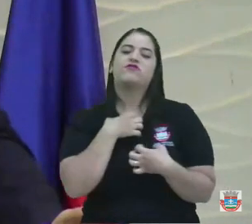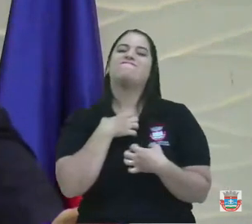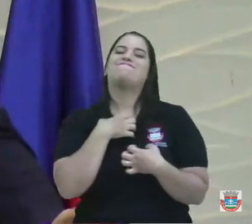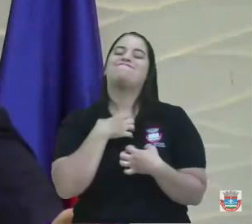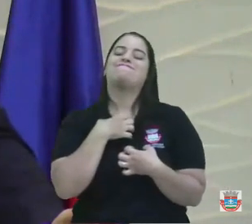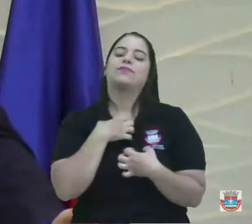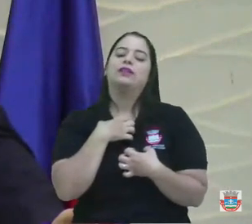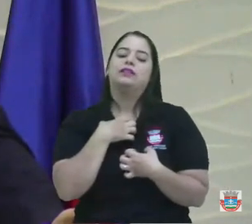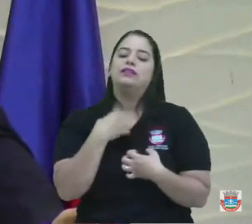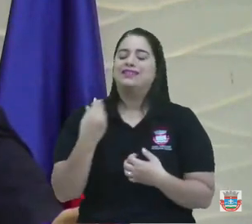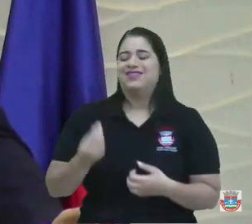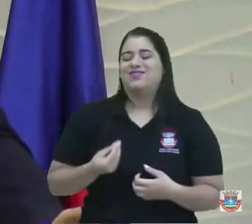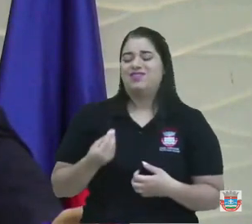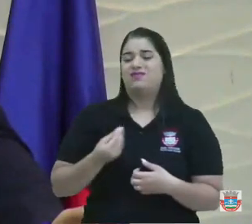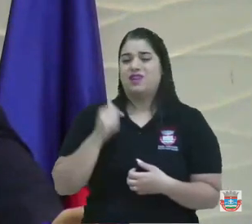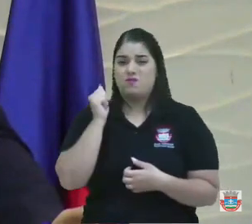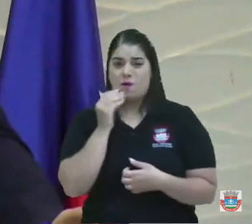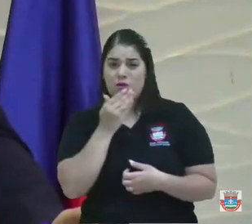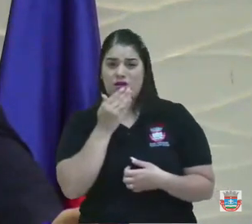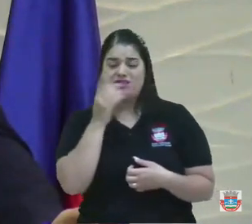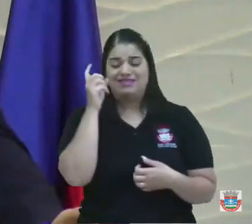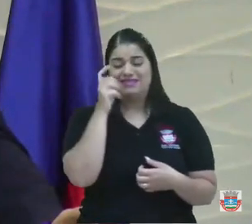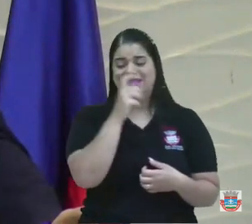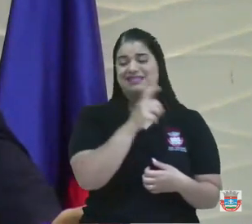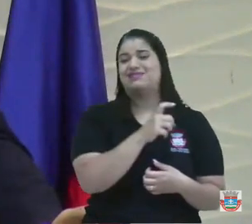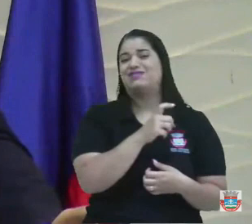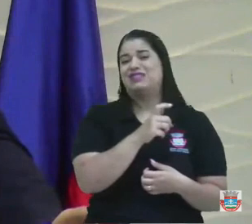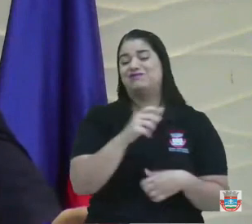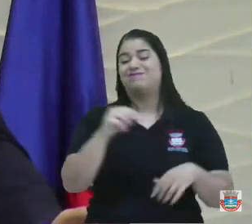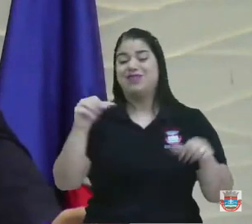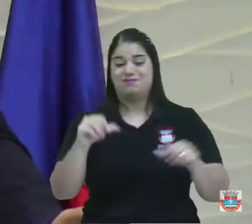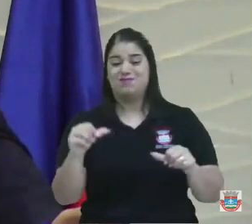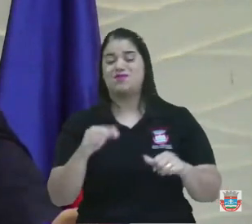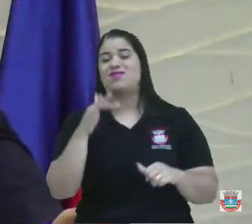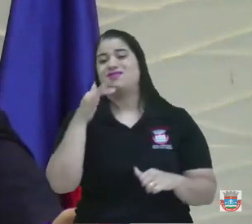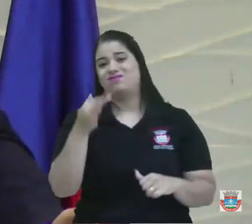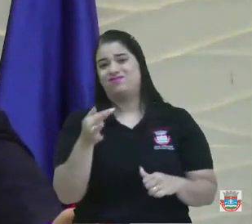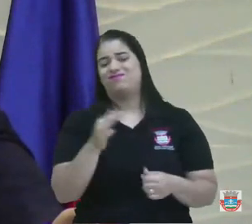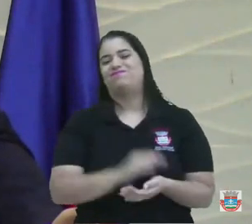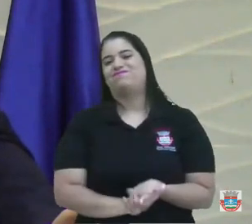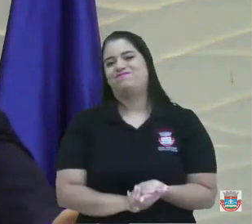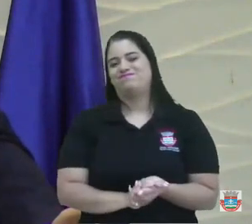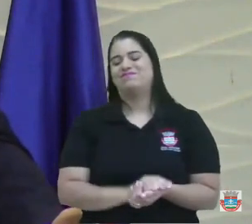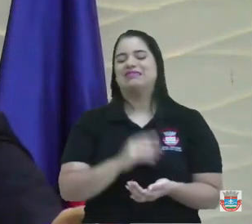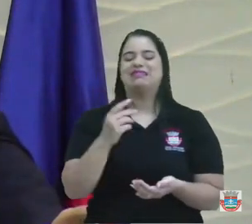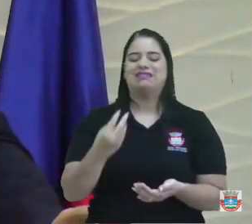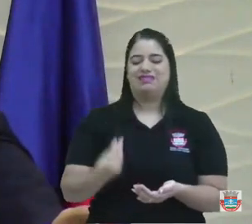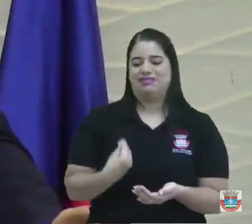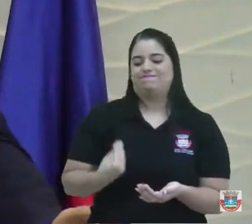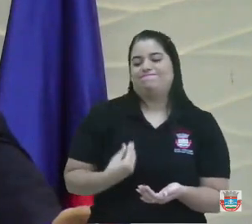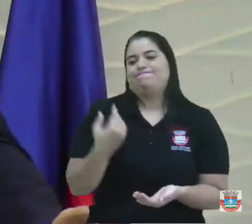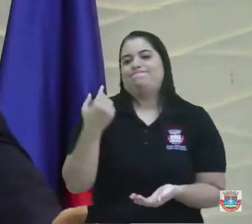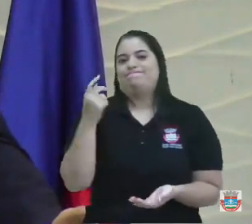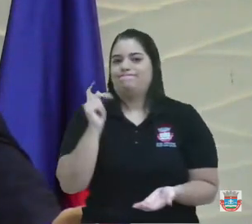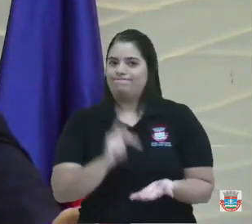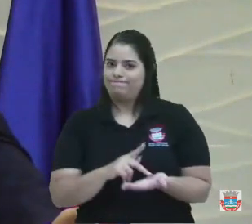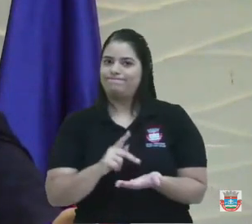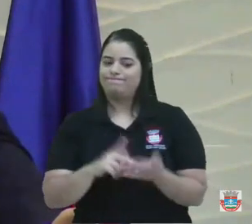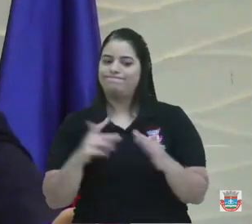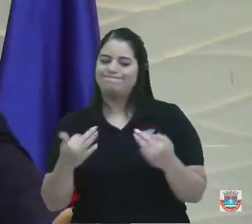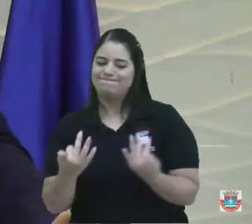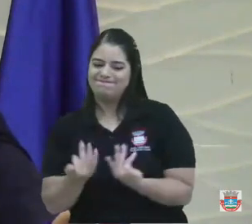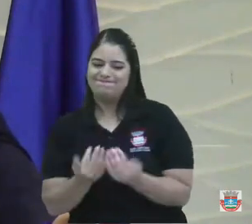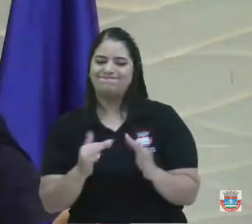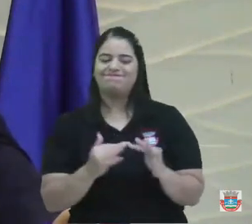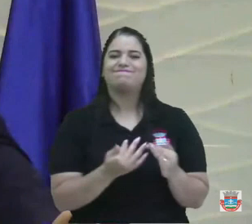muito difícil e que a situação, infelizmente, tende a piorar e a gente vai viver essa realidade nas nossas famílias e com